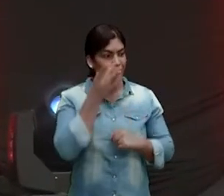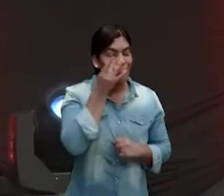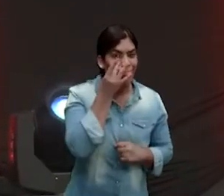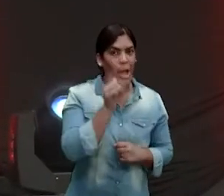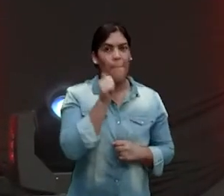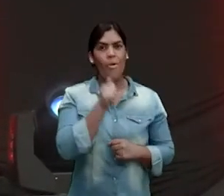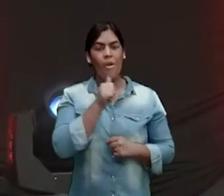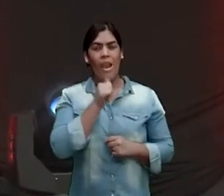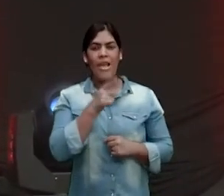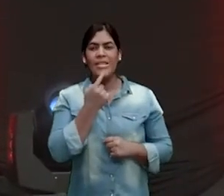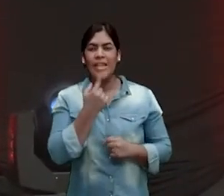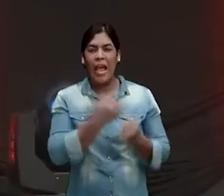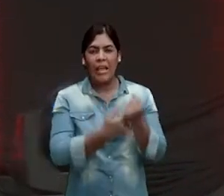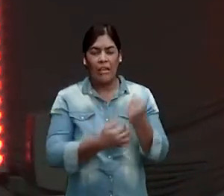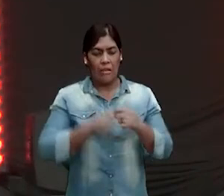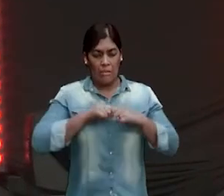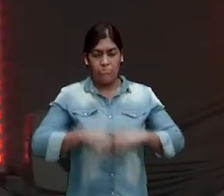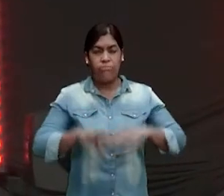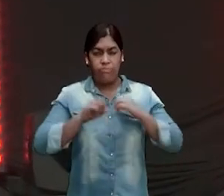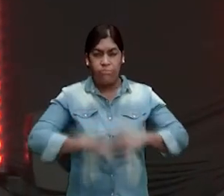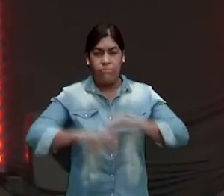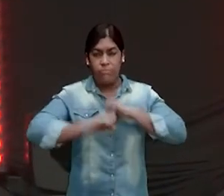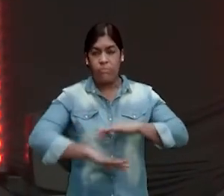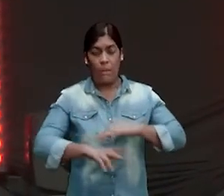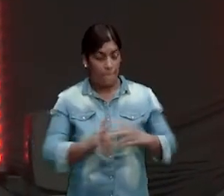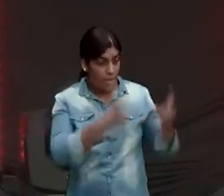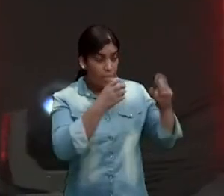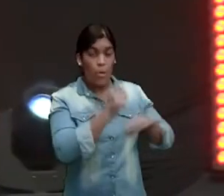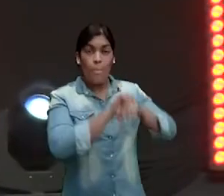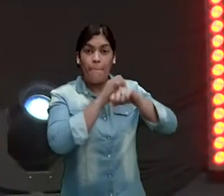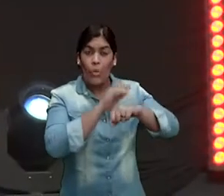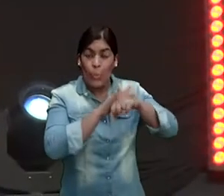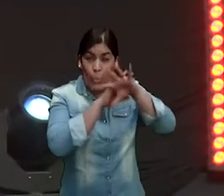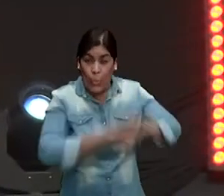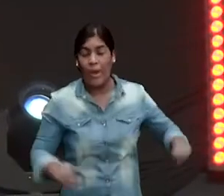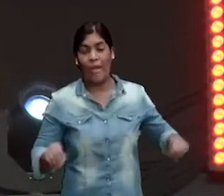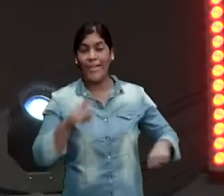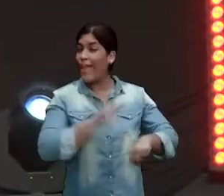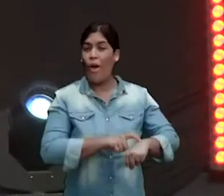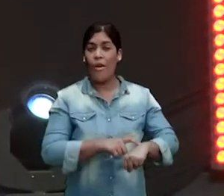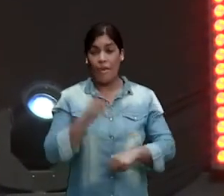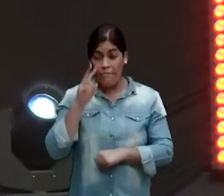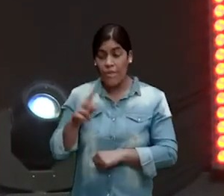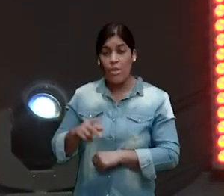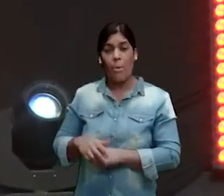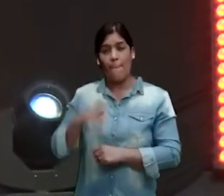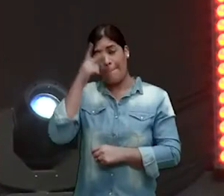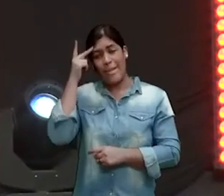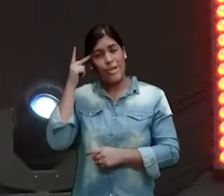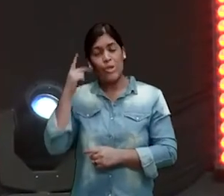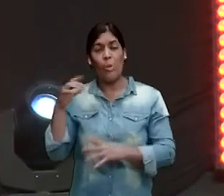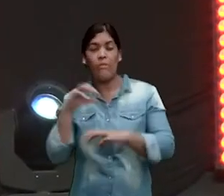12 anos uma hemorragia ser curada instantaneamente ele viu o paralítico andar ele viu um